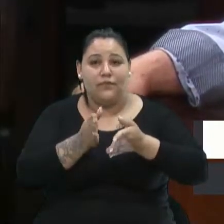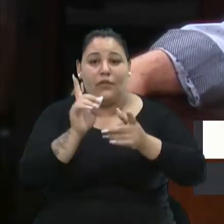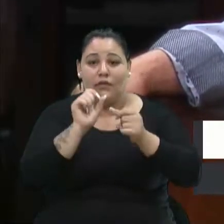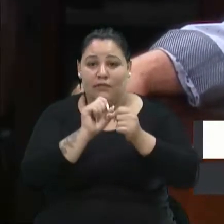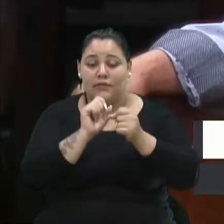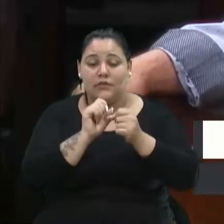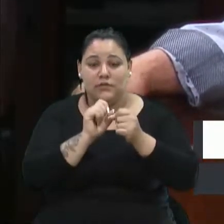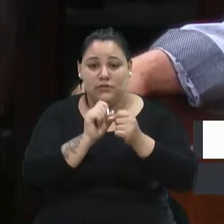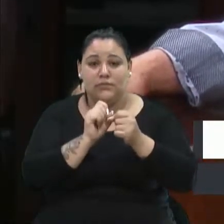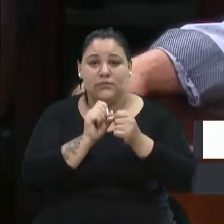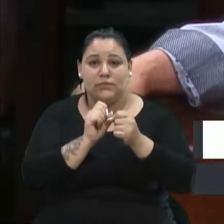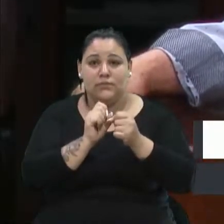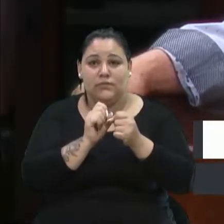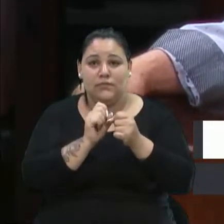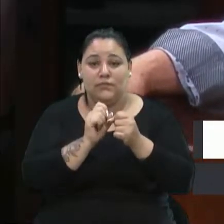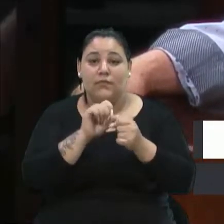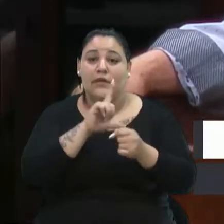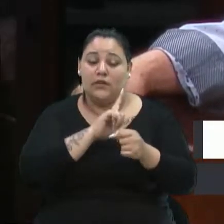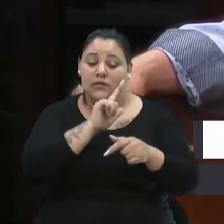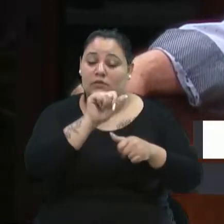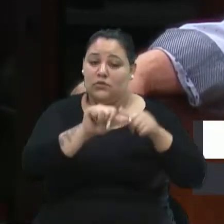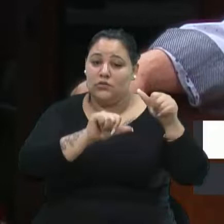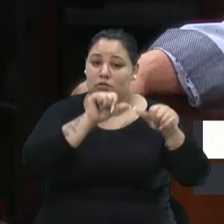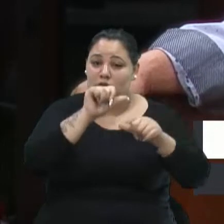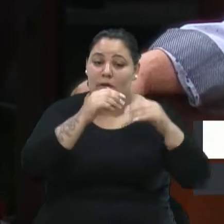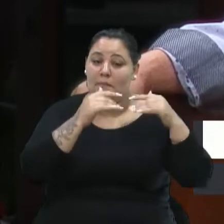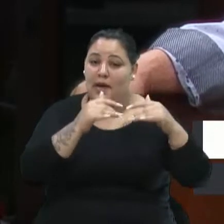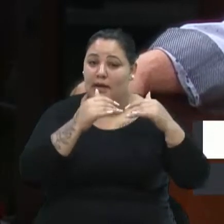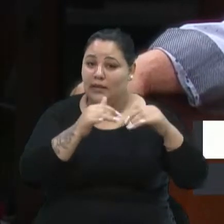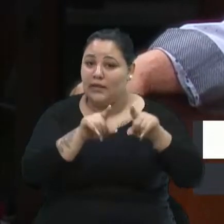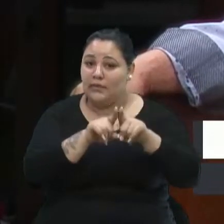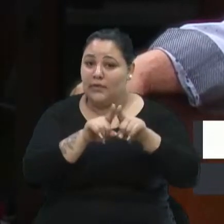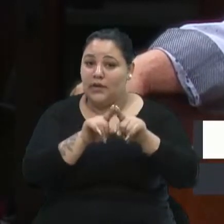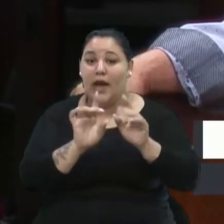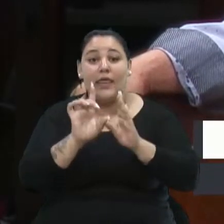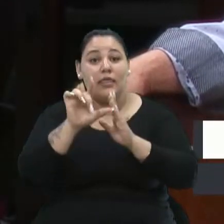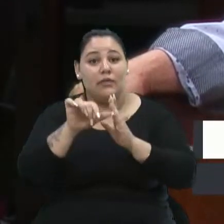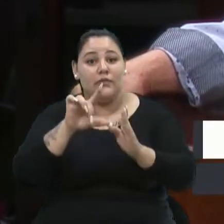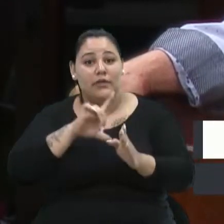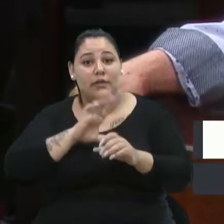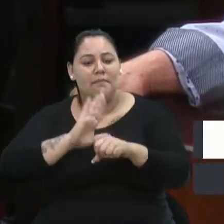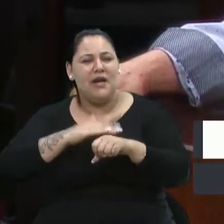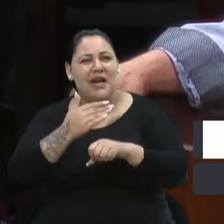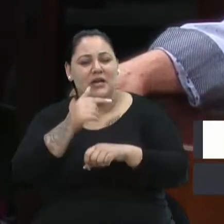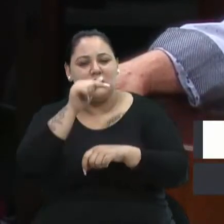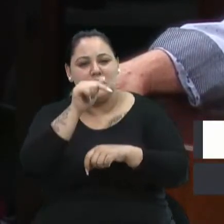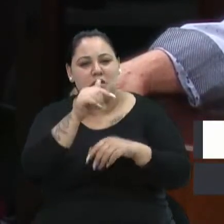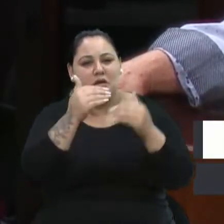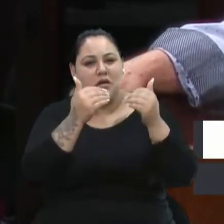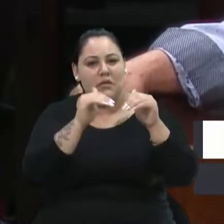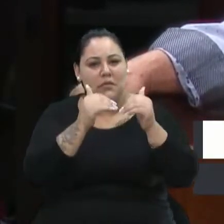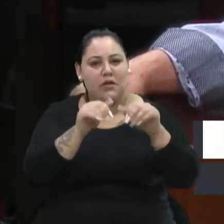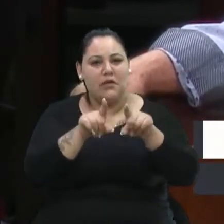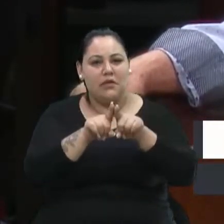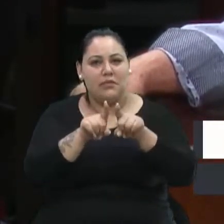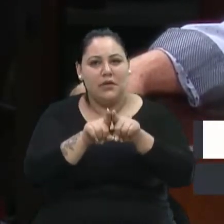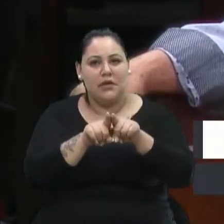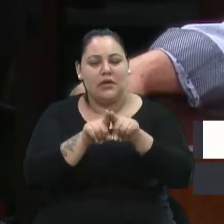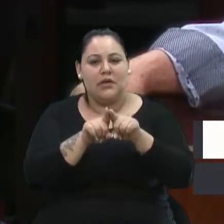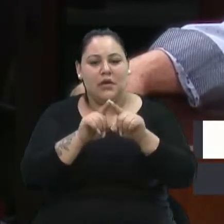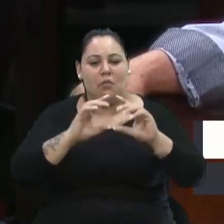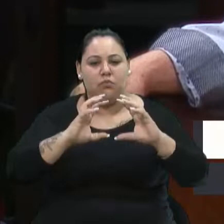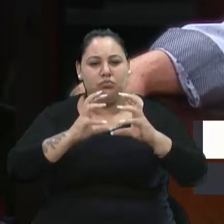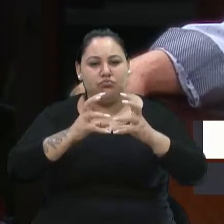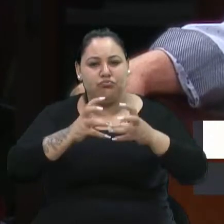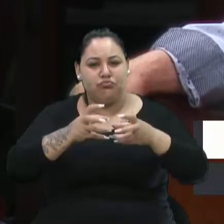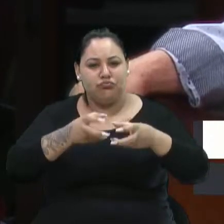por cima, assim, no mínimo mais 7 caminhões toco, 3 escavadeiras grandes, um